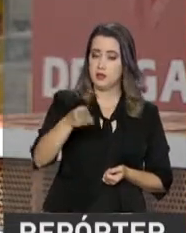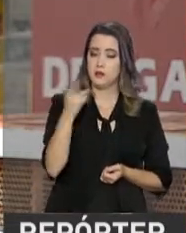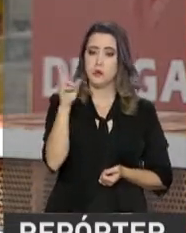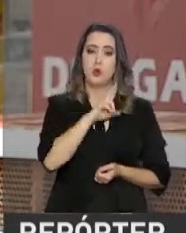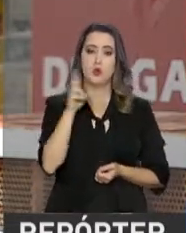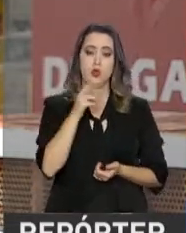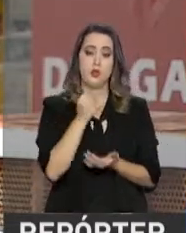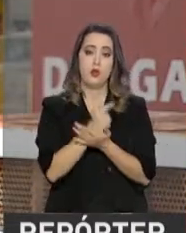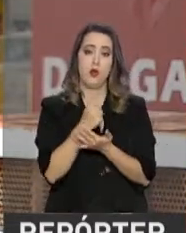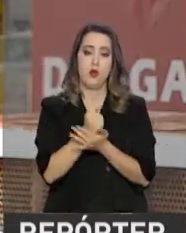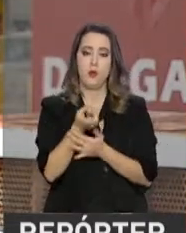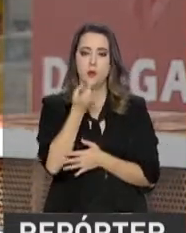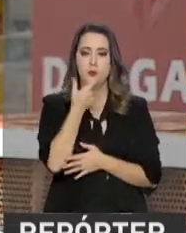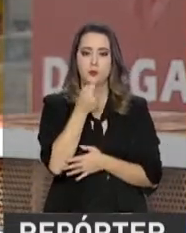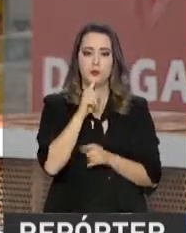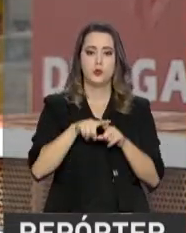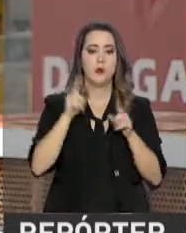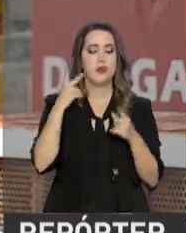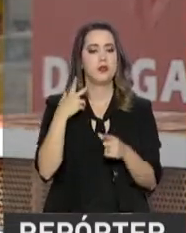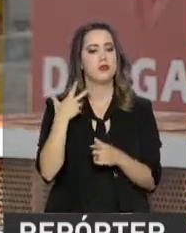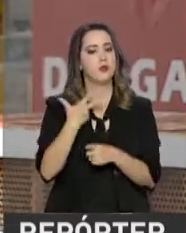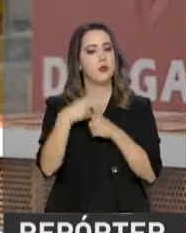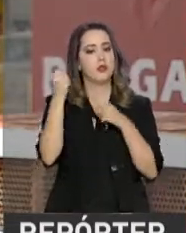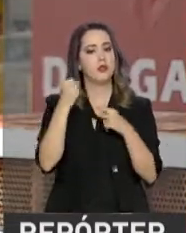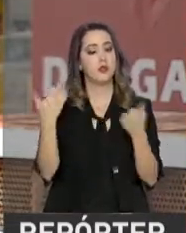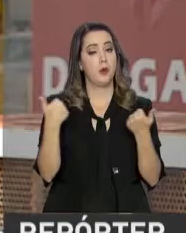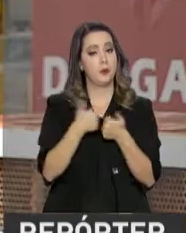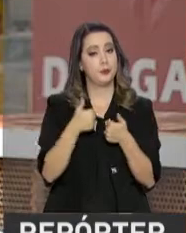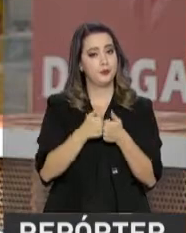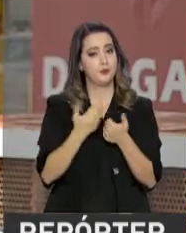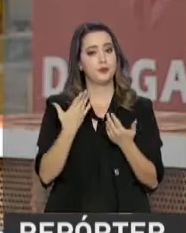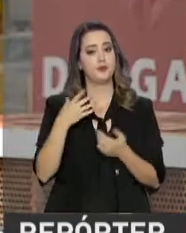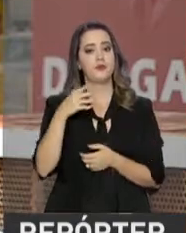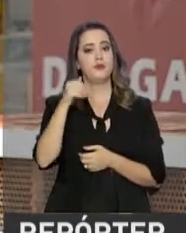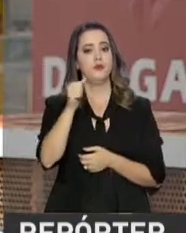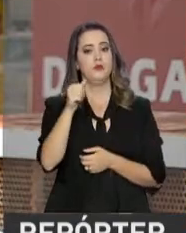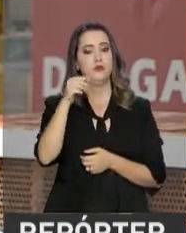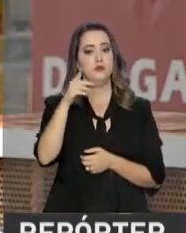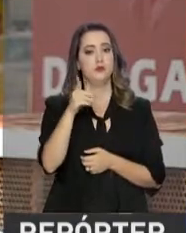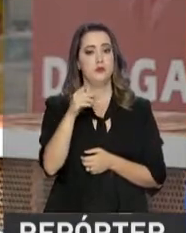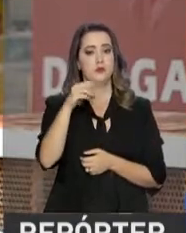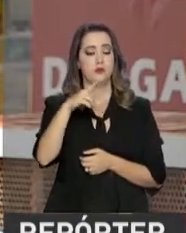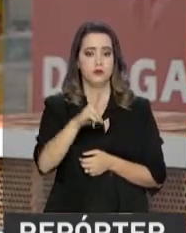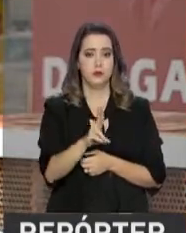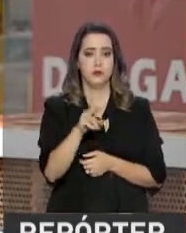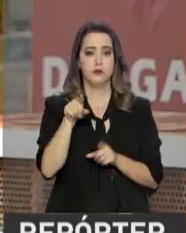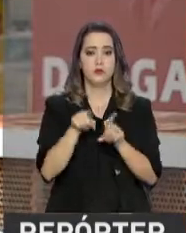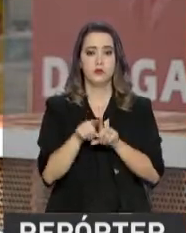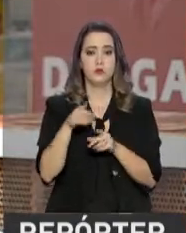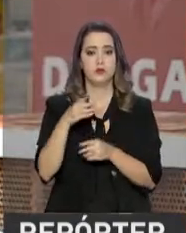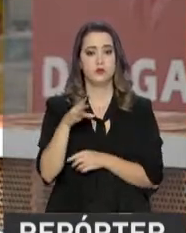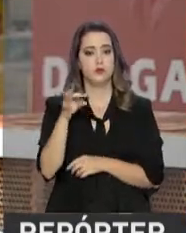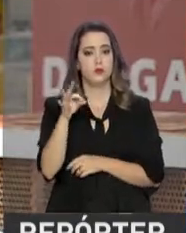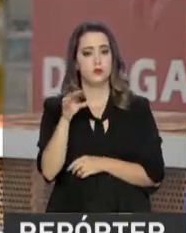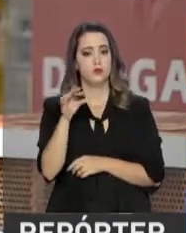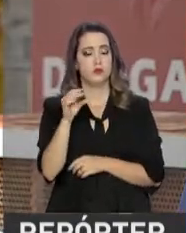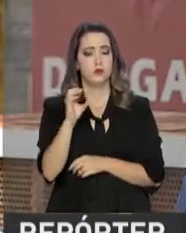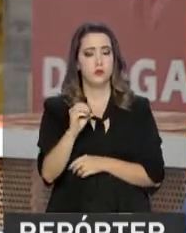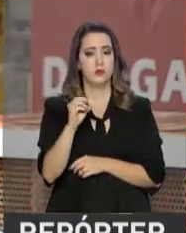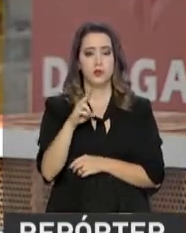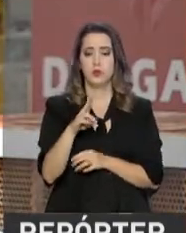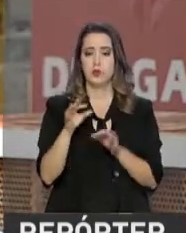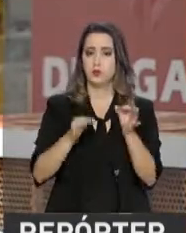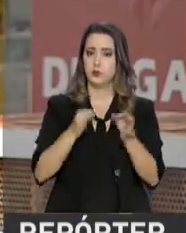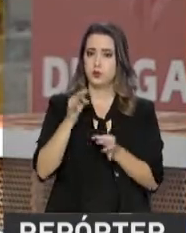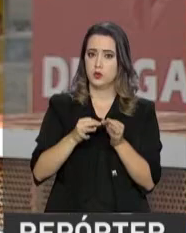medicamento mais uma vitória recente da advocacia geral da união no superior tribunal de justiça que torna